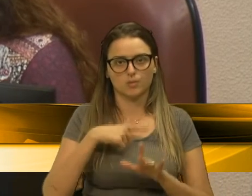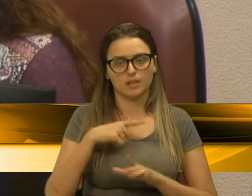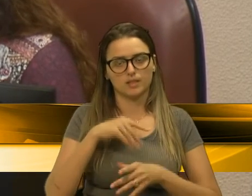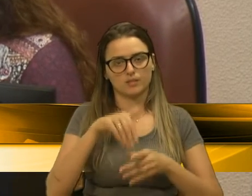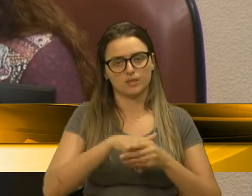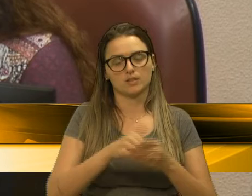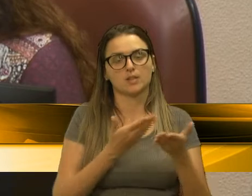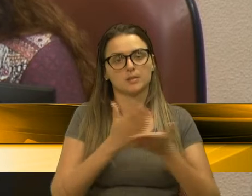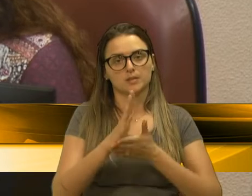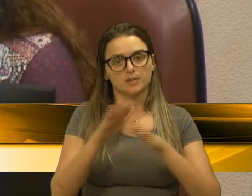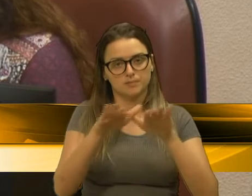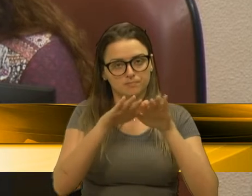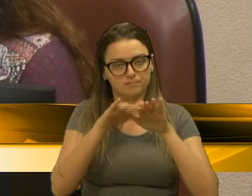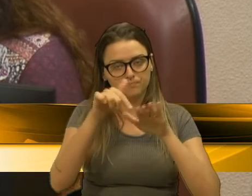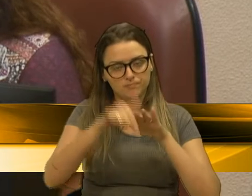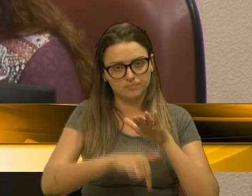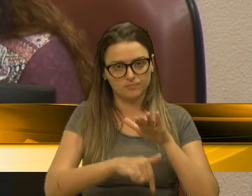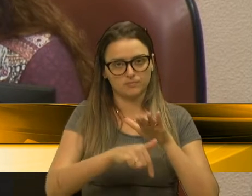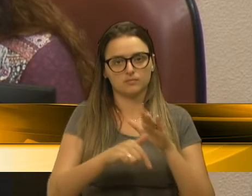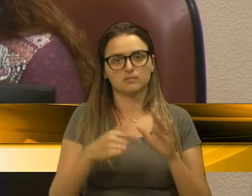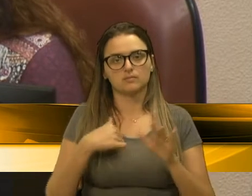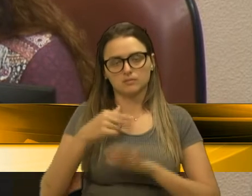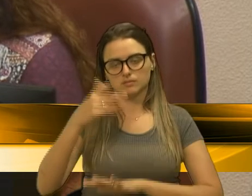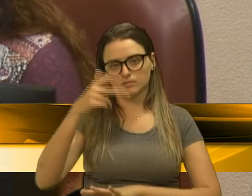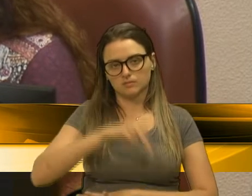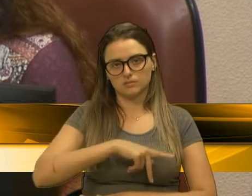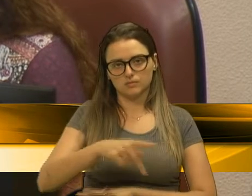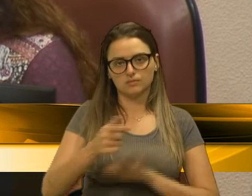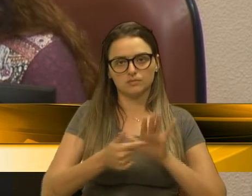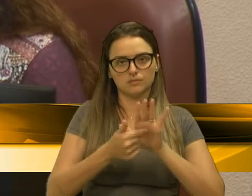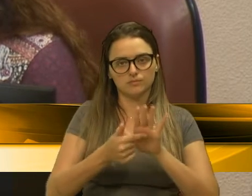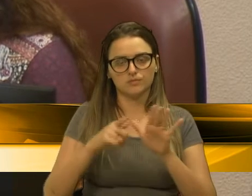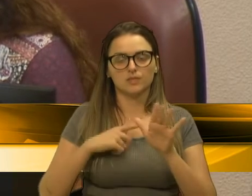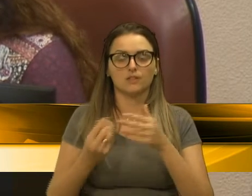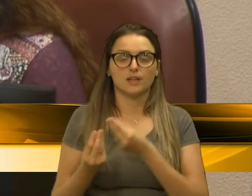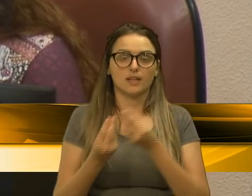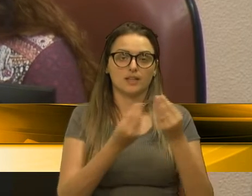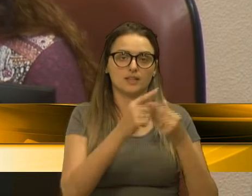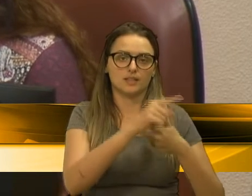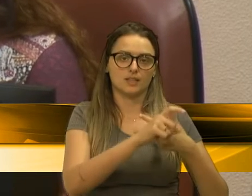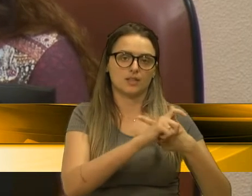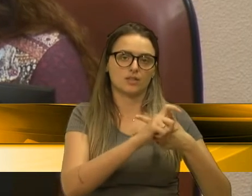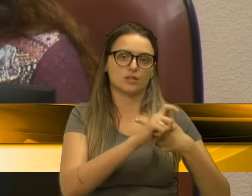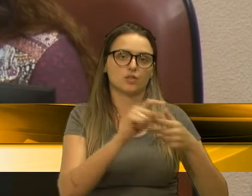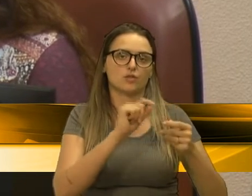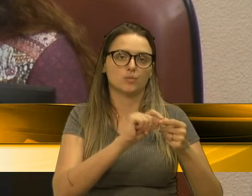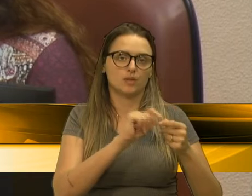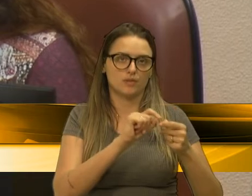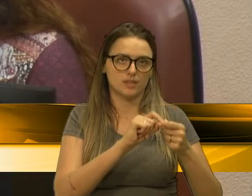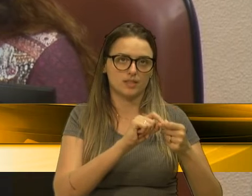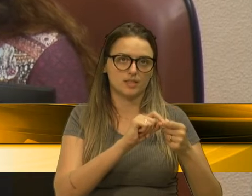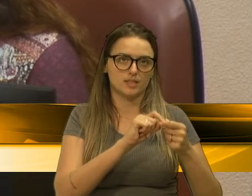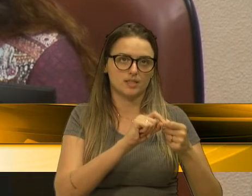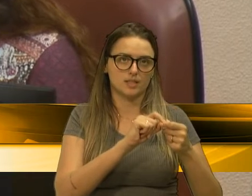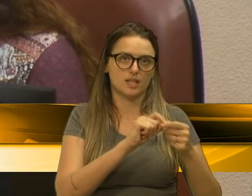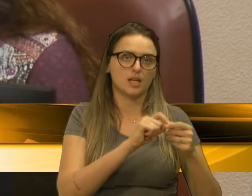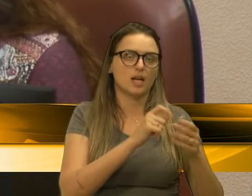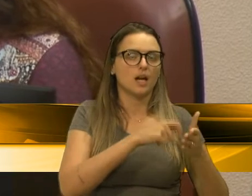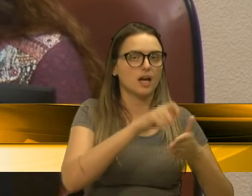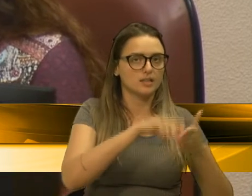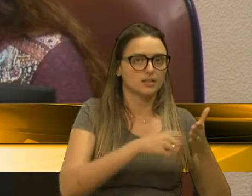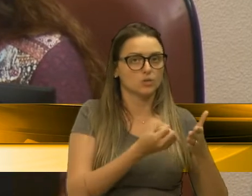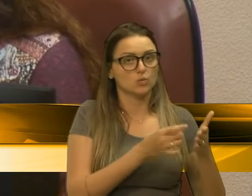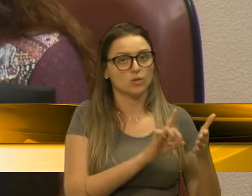Aprovado em plenário, o presidente determinará a publicação do decreto legislativo e notificará o Poder Executivo de seu teor para fins de sustação imediata de